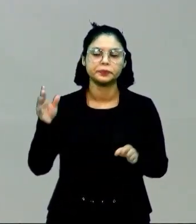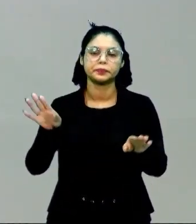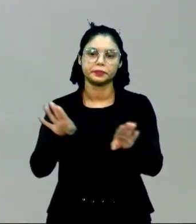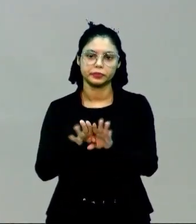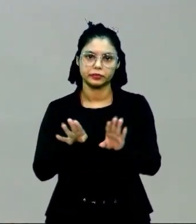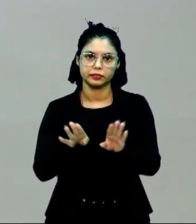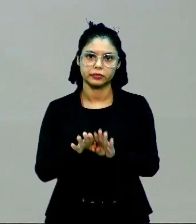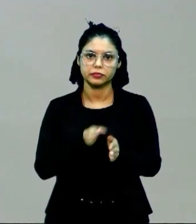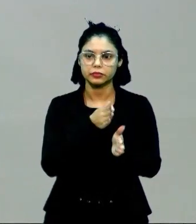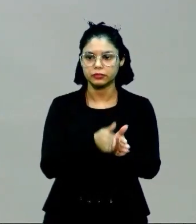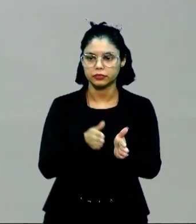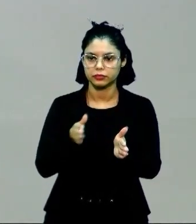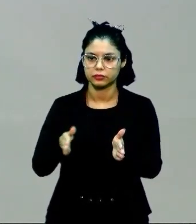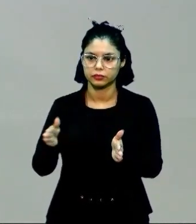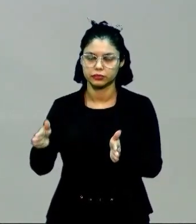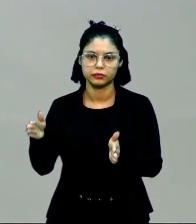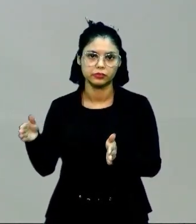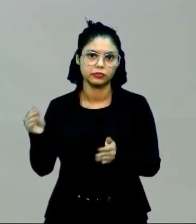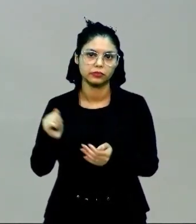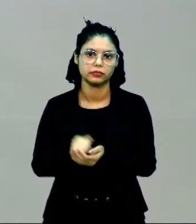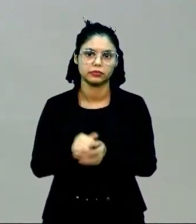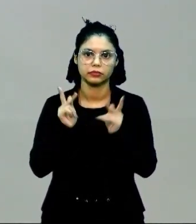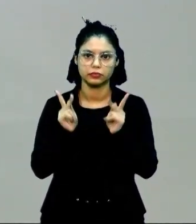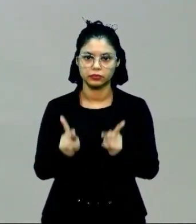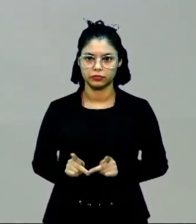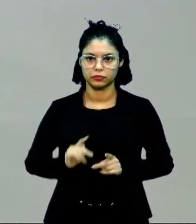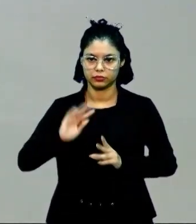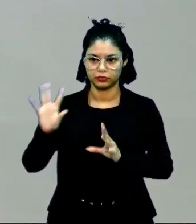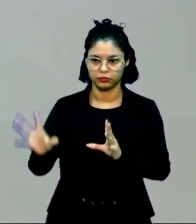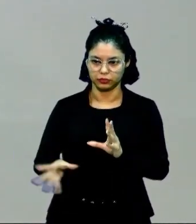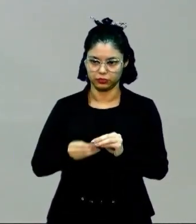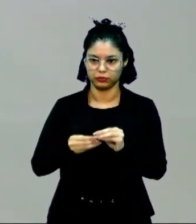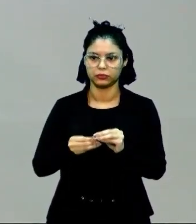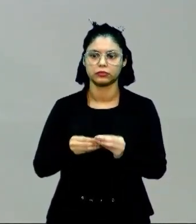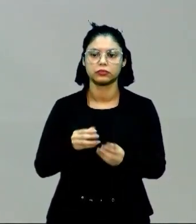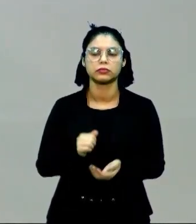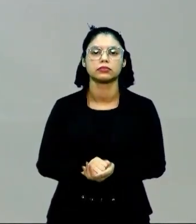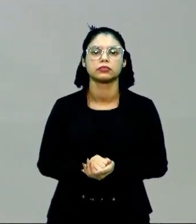tomadas diariamente e que são posturas completamente